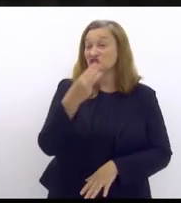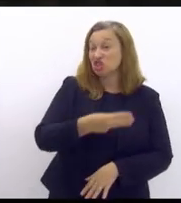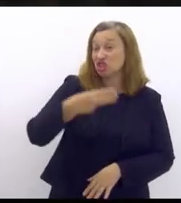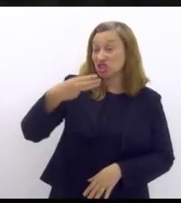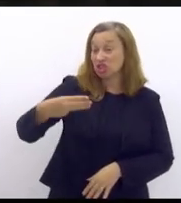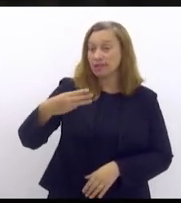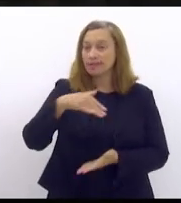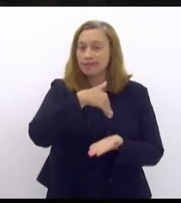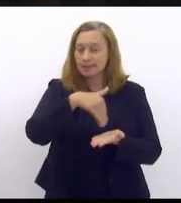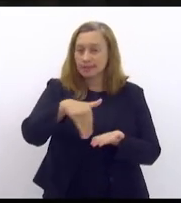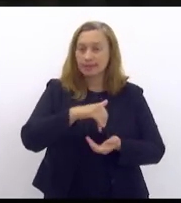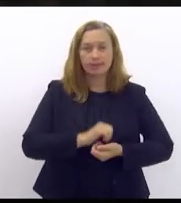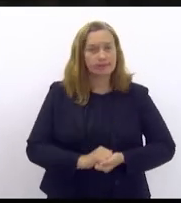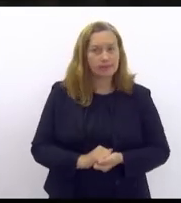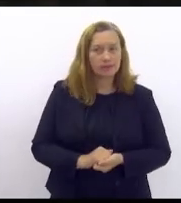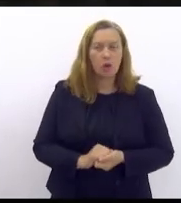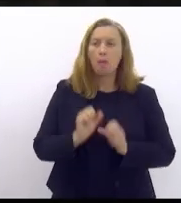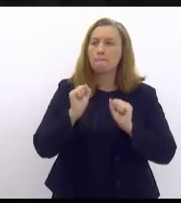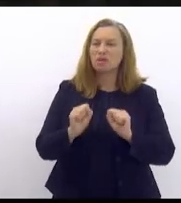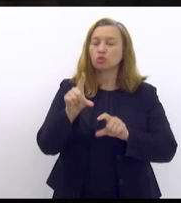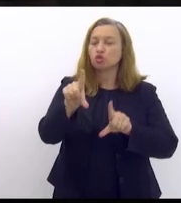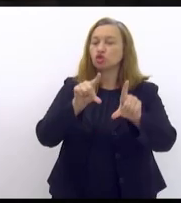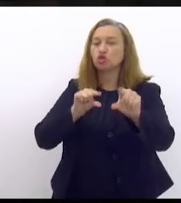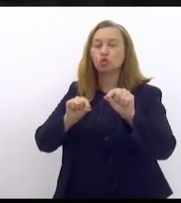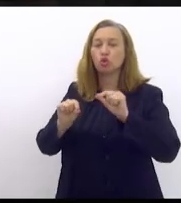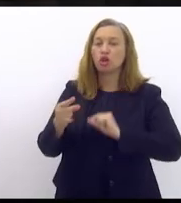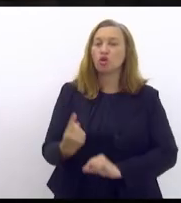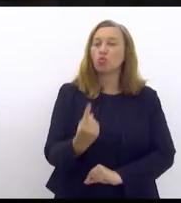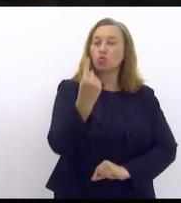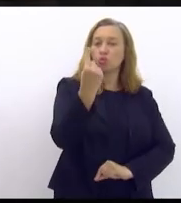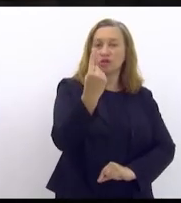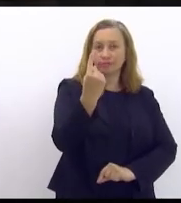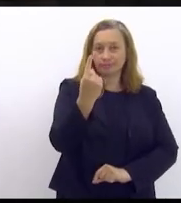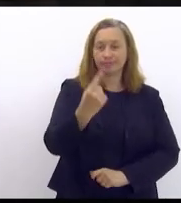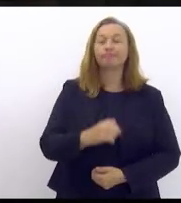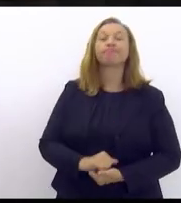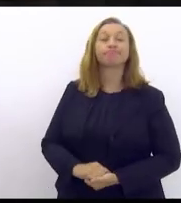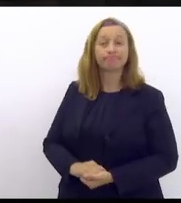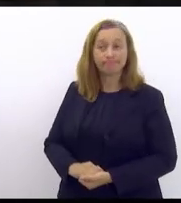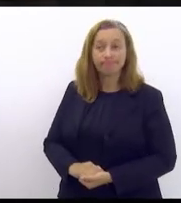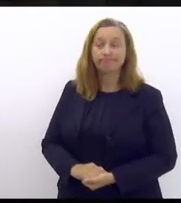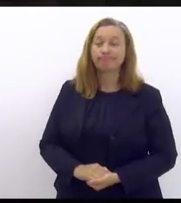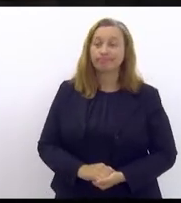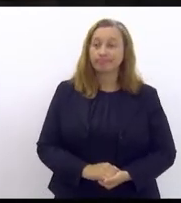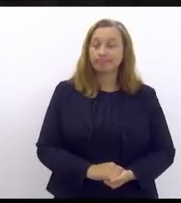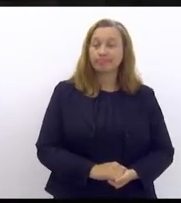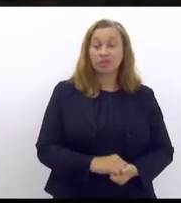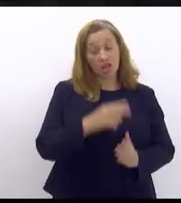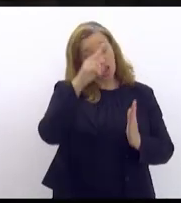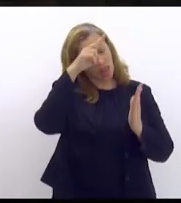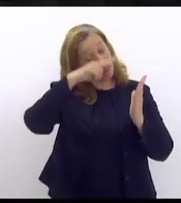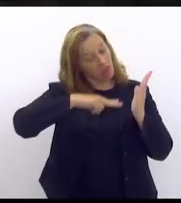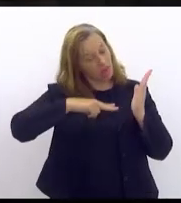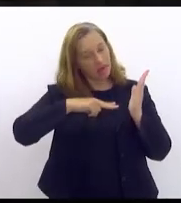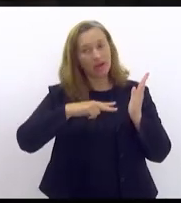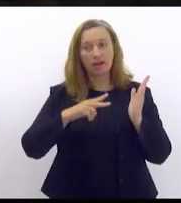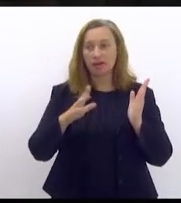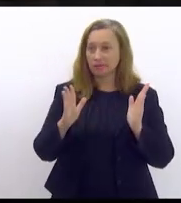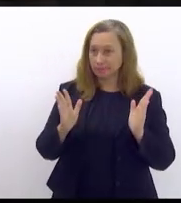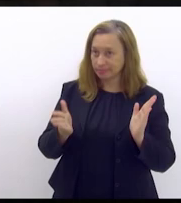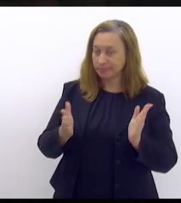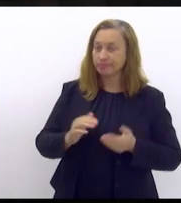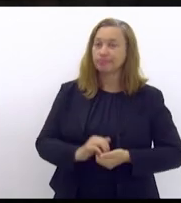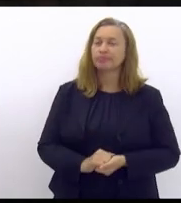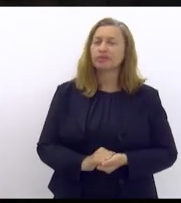secretarias. Posso escolher uma, Alhures, e lê-la aqui, que